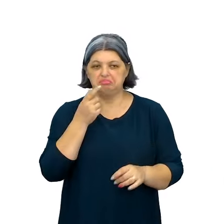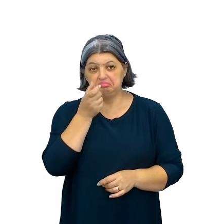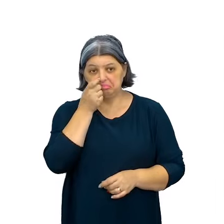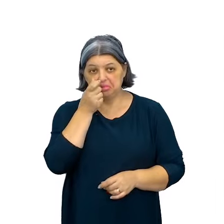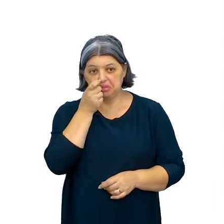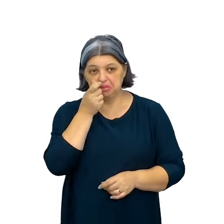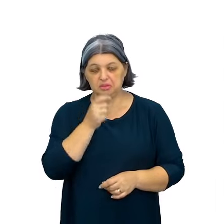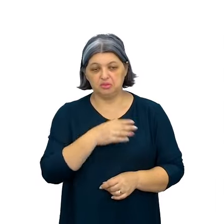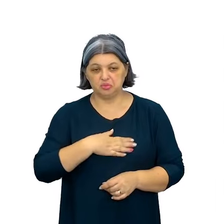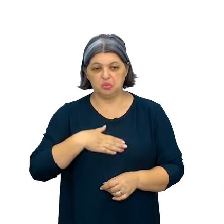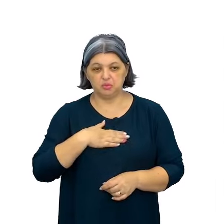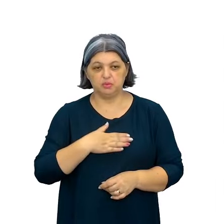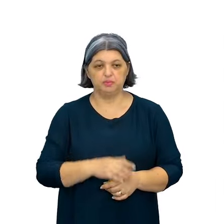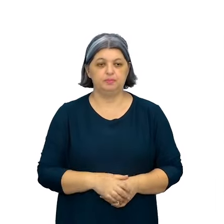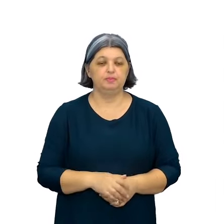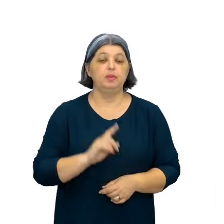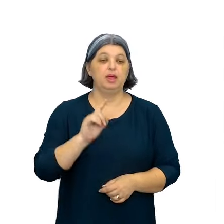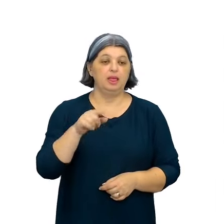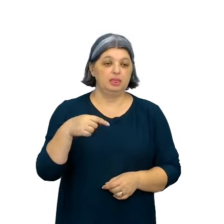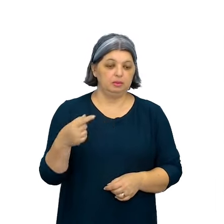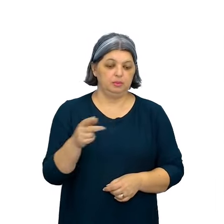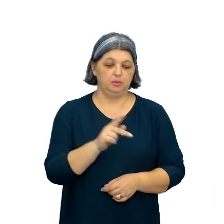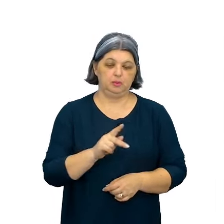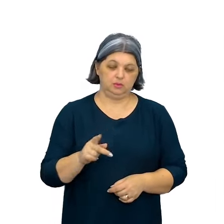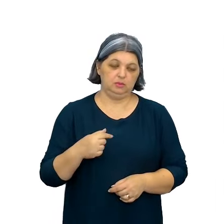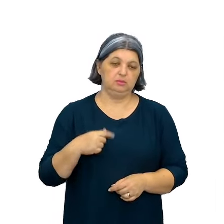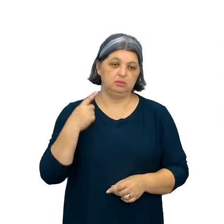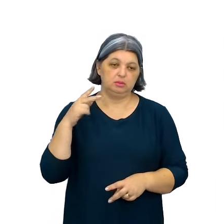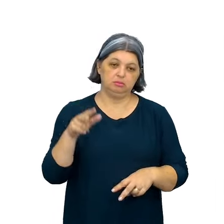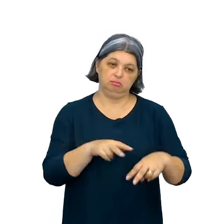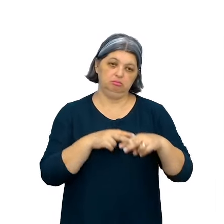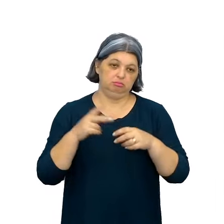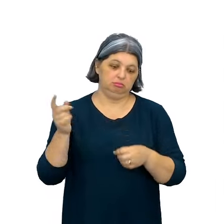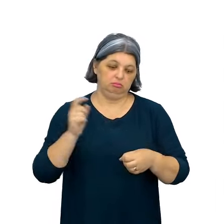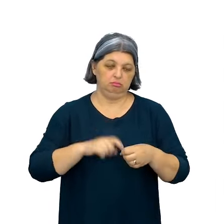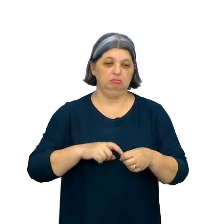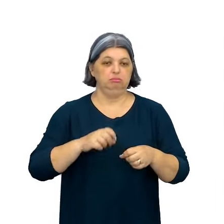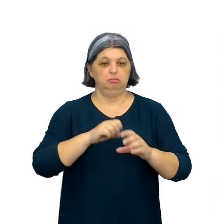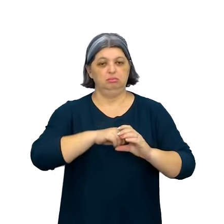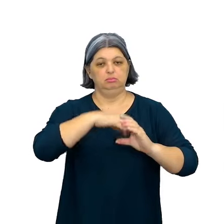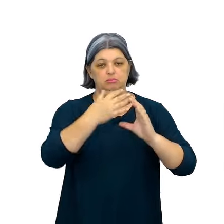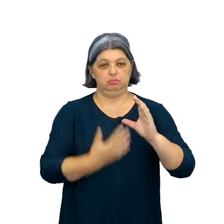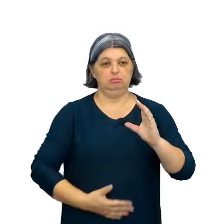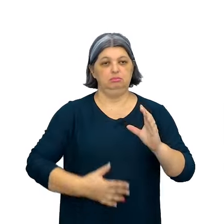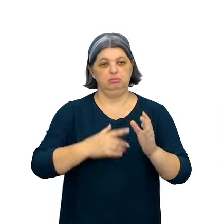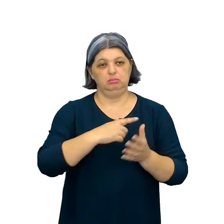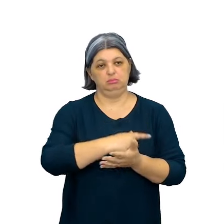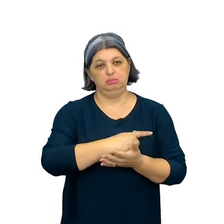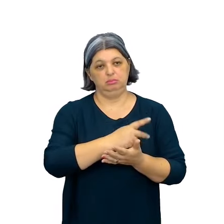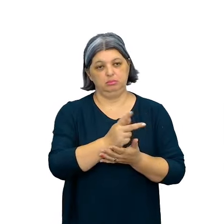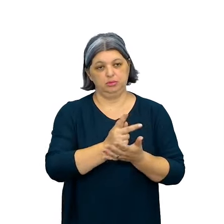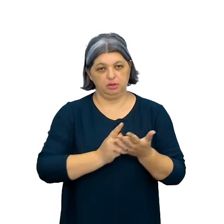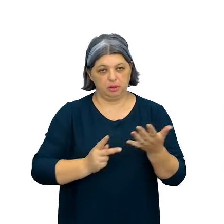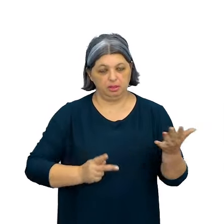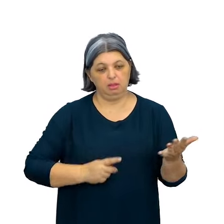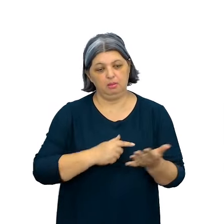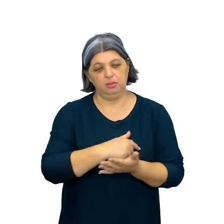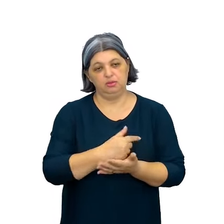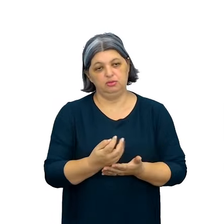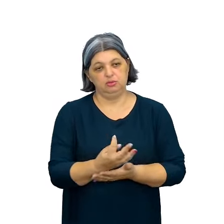para eles. Após isso, professor, retome com a turma as características do gênero textual poema,